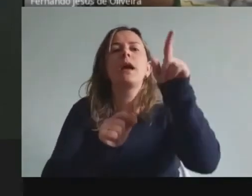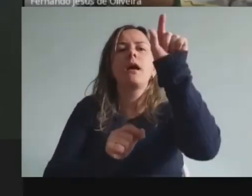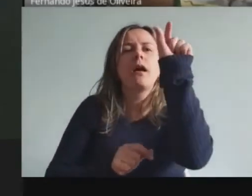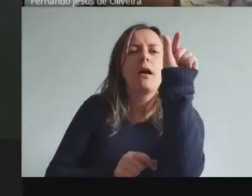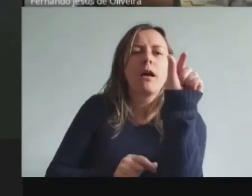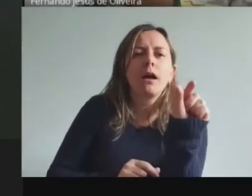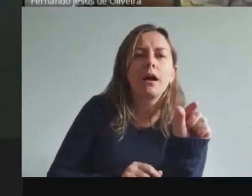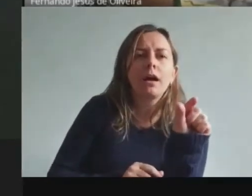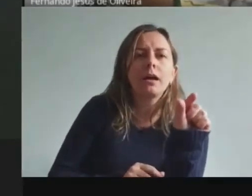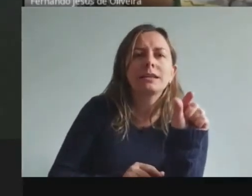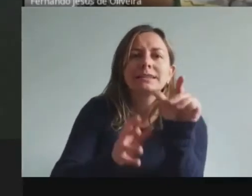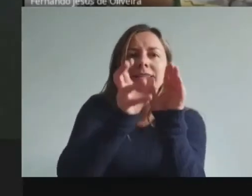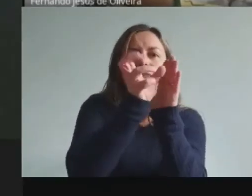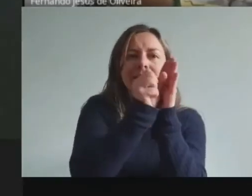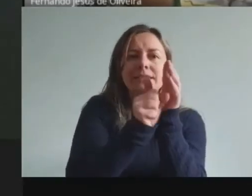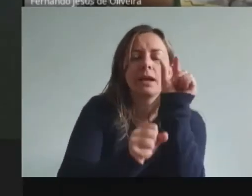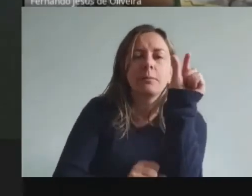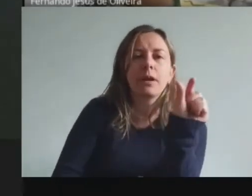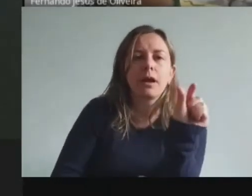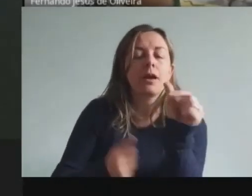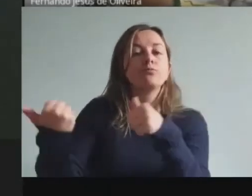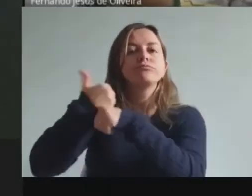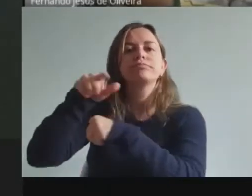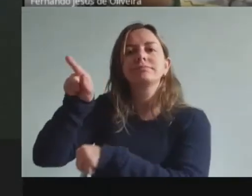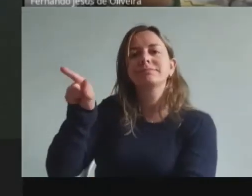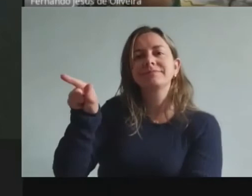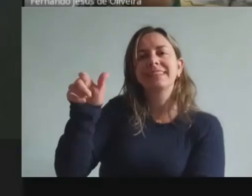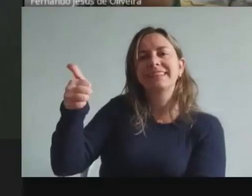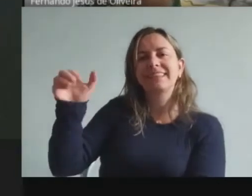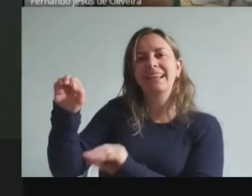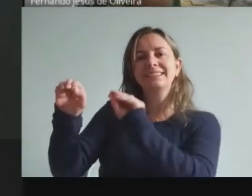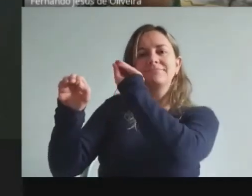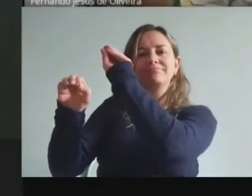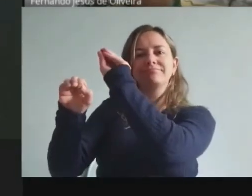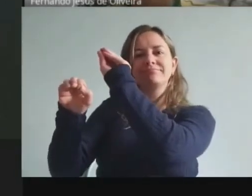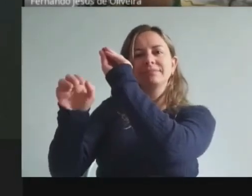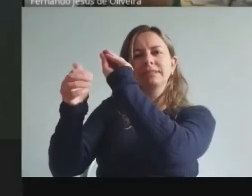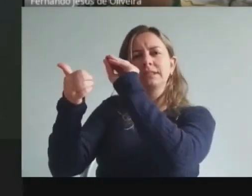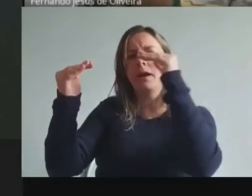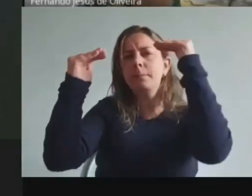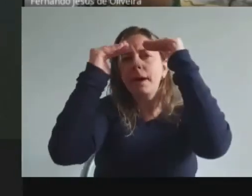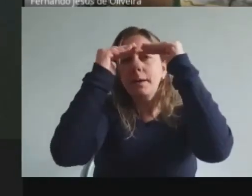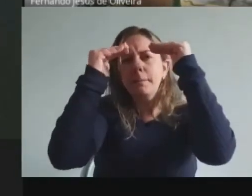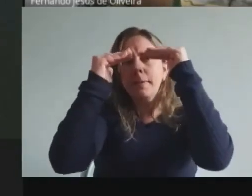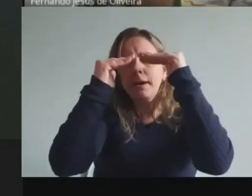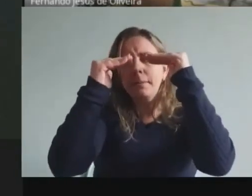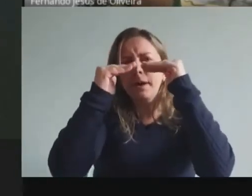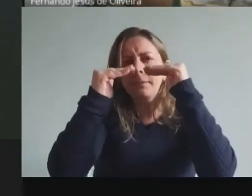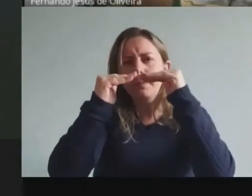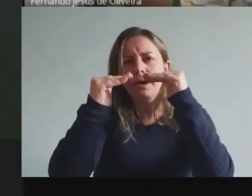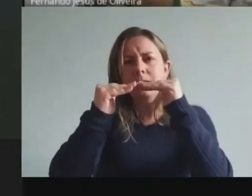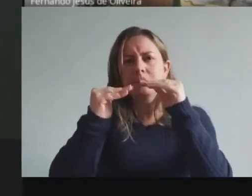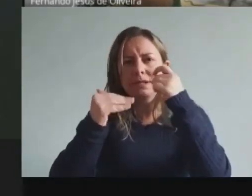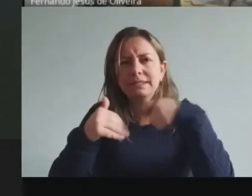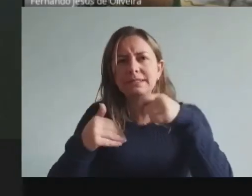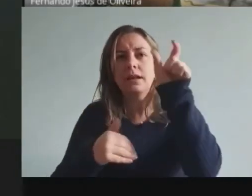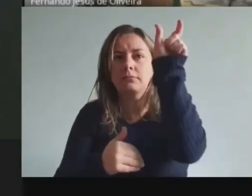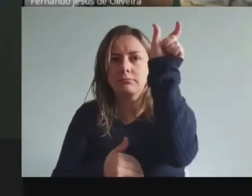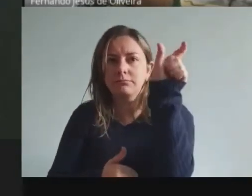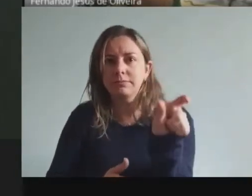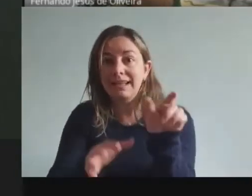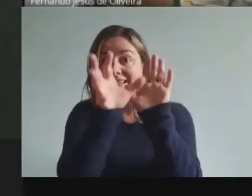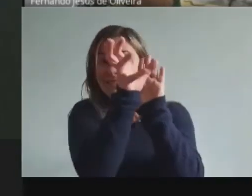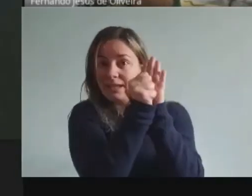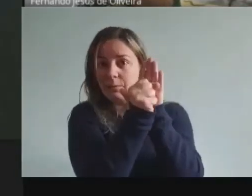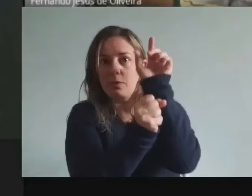o prefixo pela potência de 10 correspondente. Então, é bom vocês treinarem a associação desses